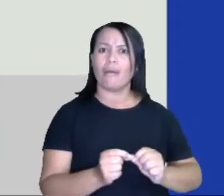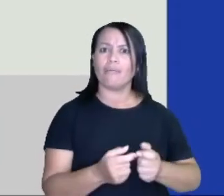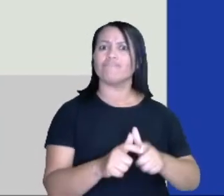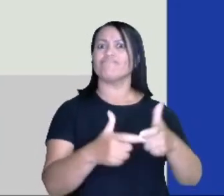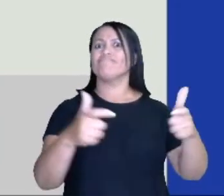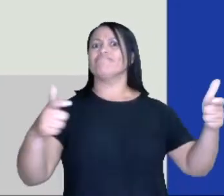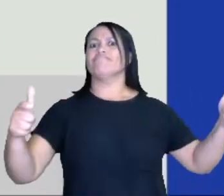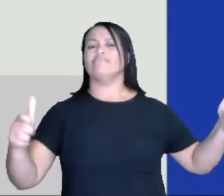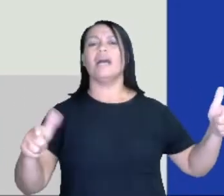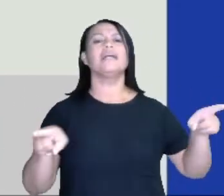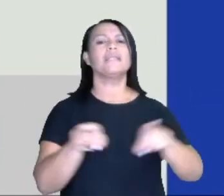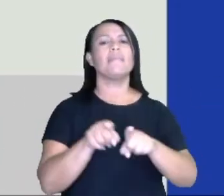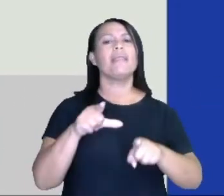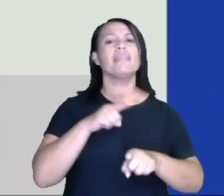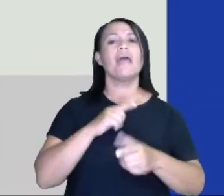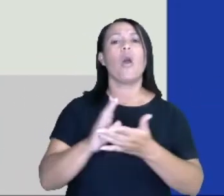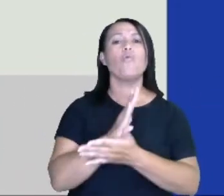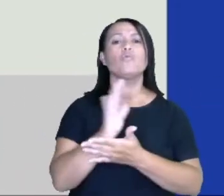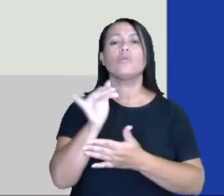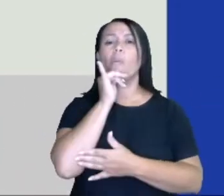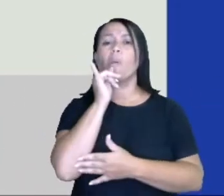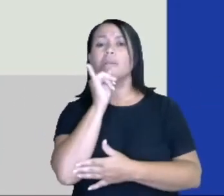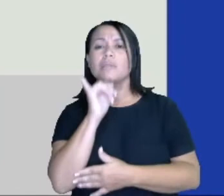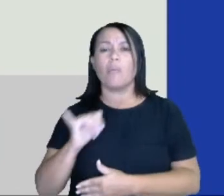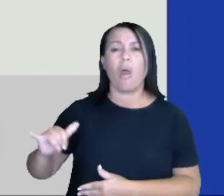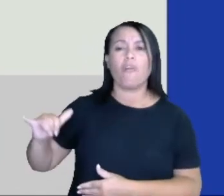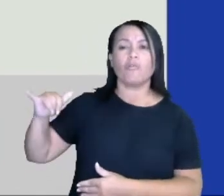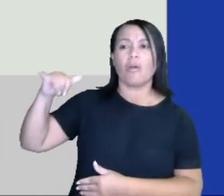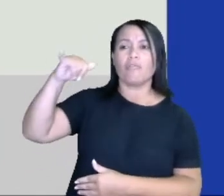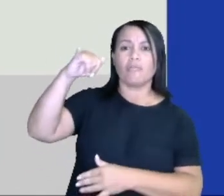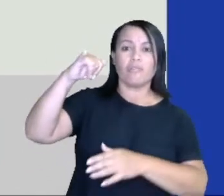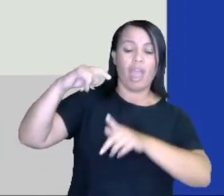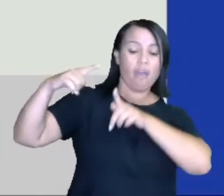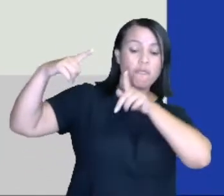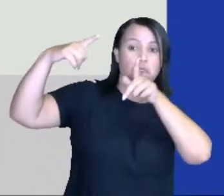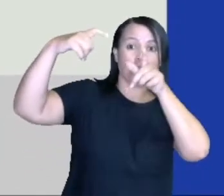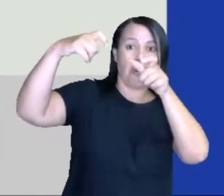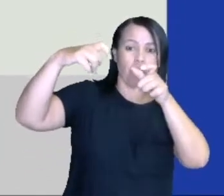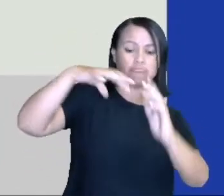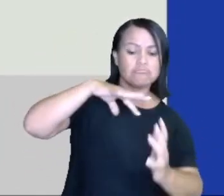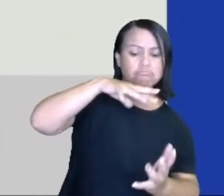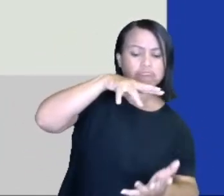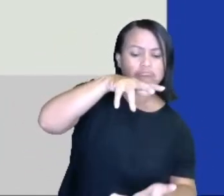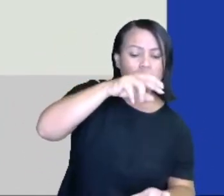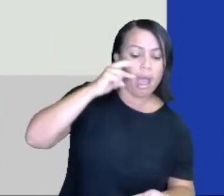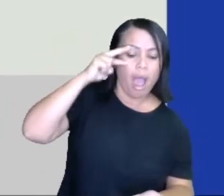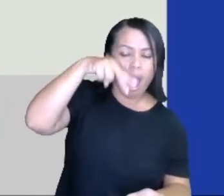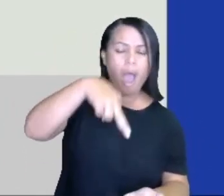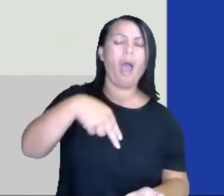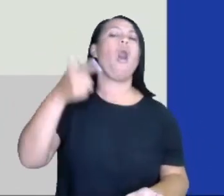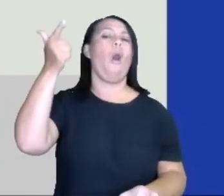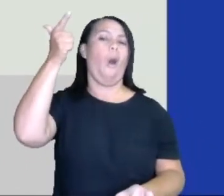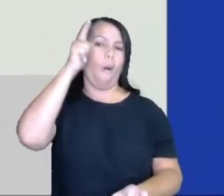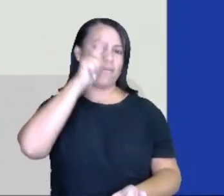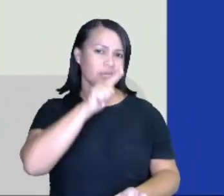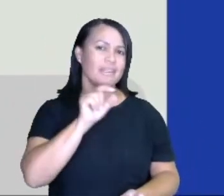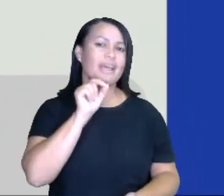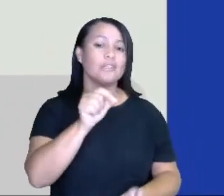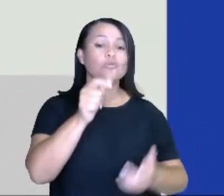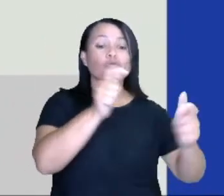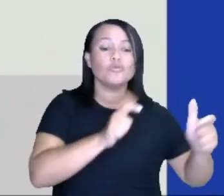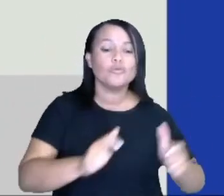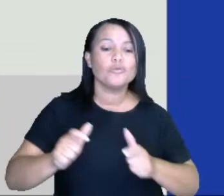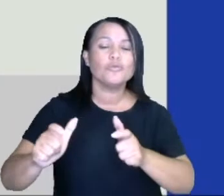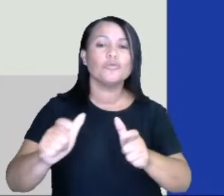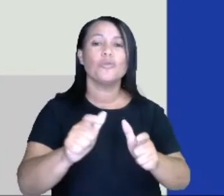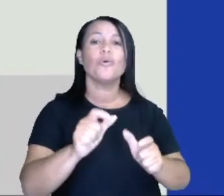que é uma imagem vertical, vista de cima. Esse recurso permite obter informações mais precisas dos